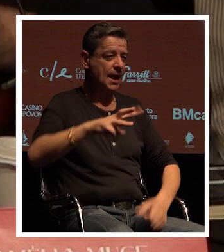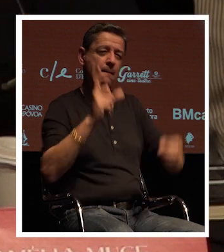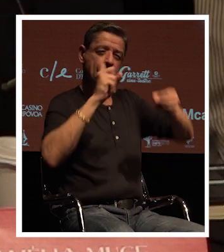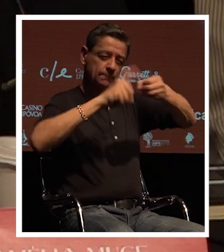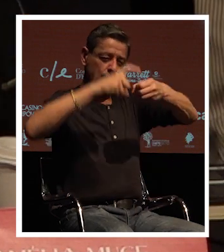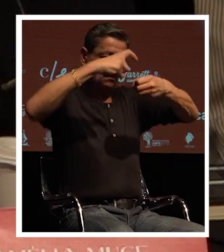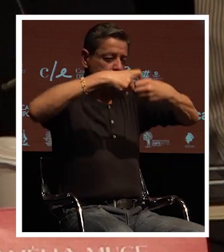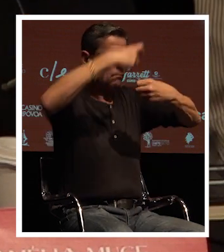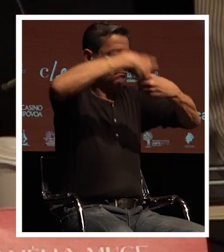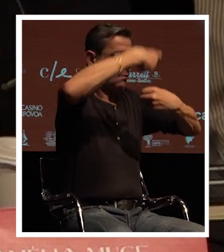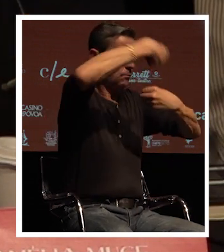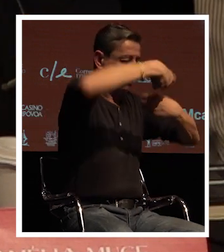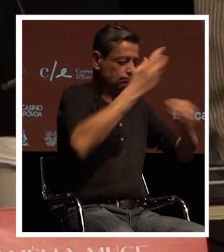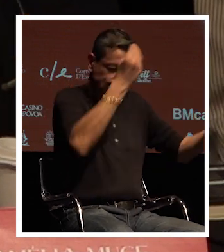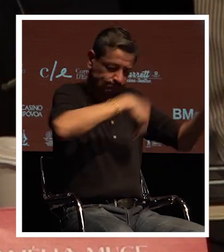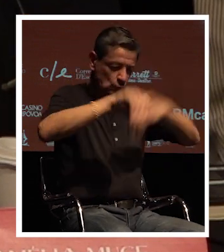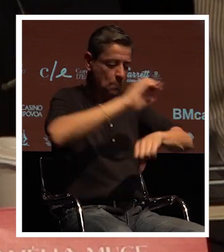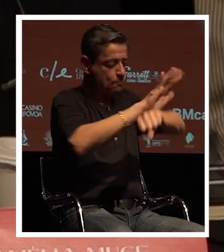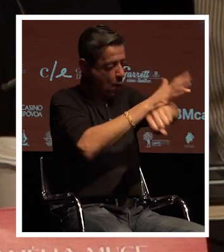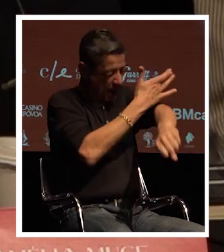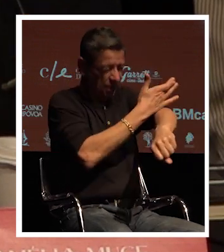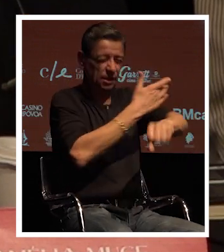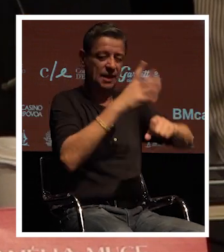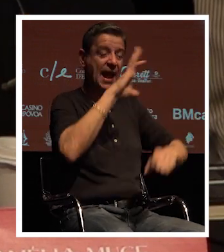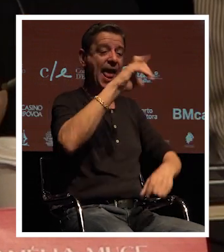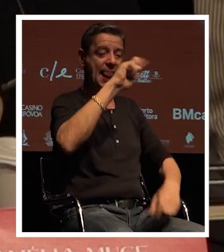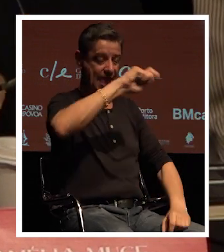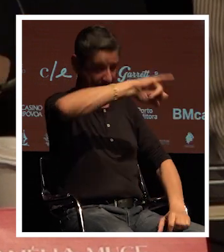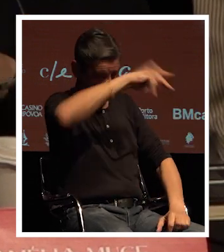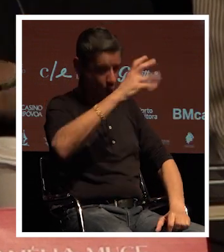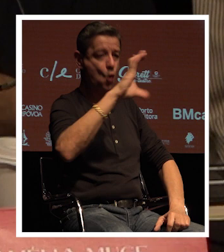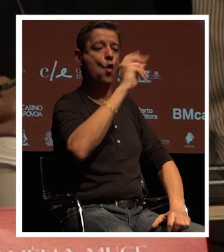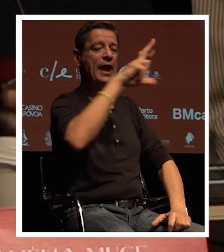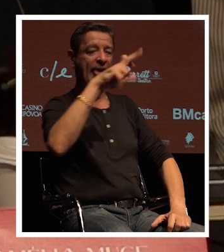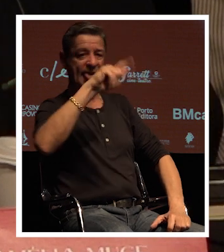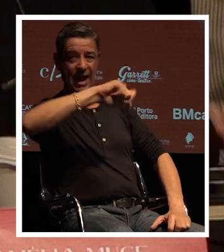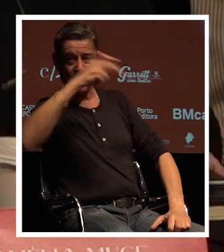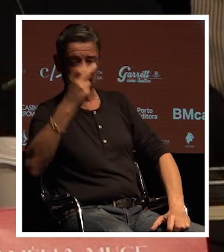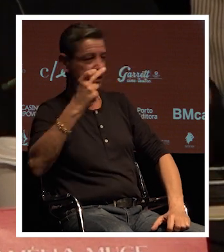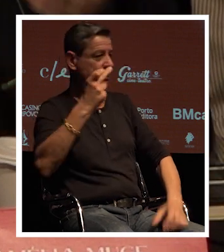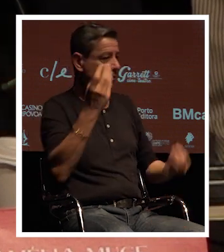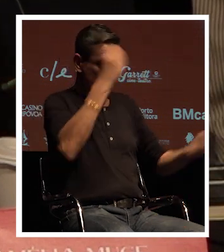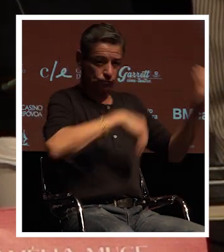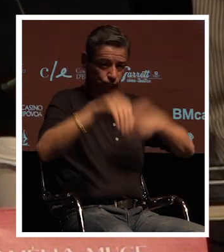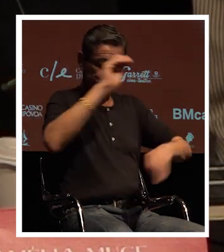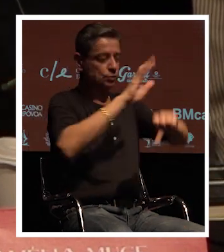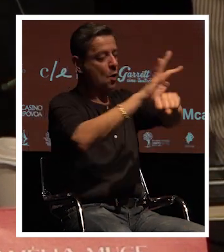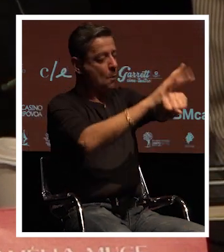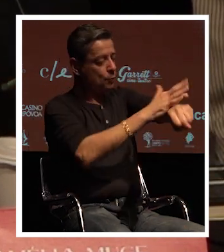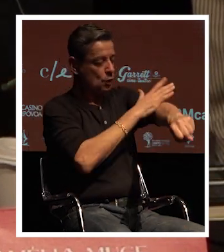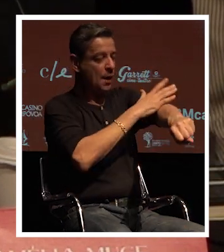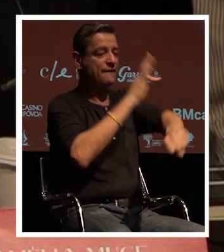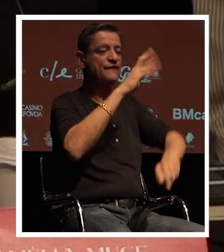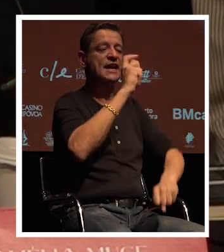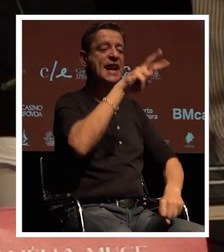parcerias como compositora com poetas como Hélia Correia ou Maria do Rosário Pedreira compõe para a poesia de Fernando